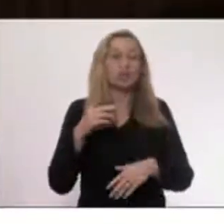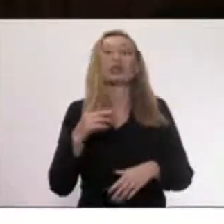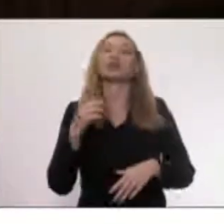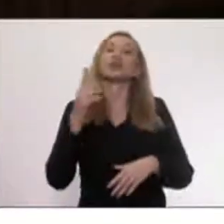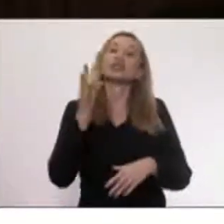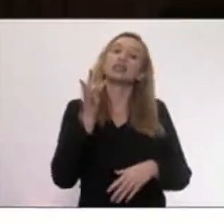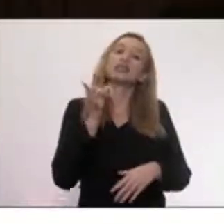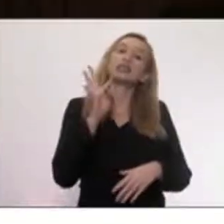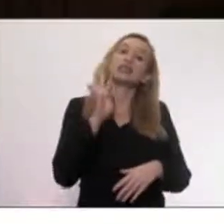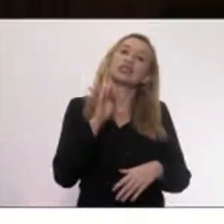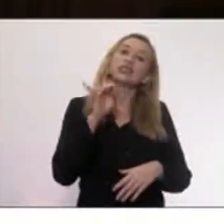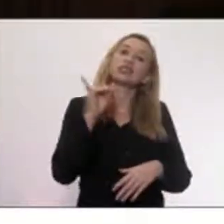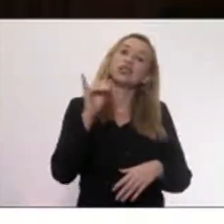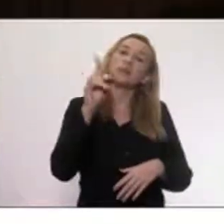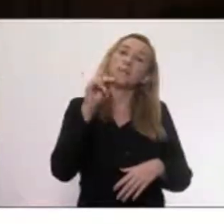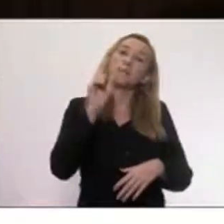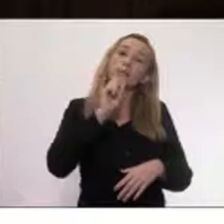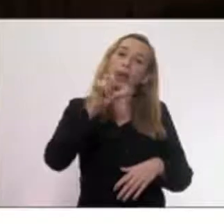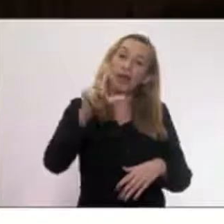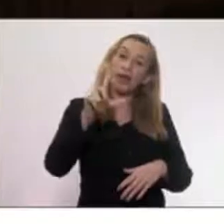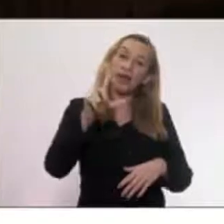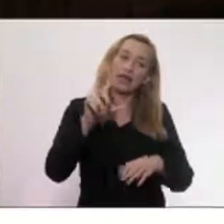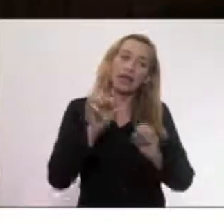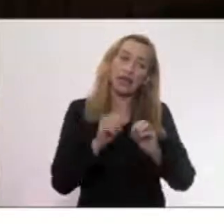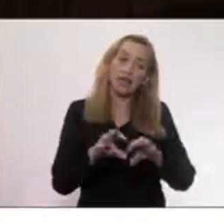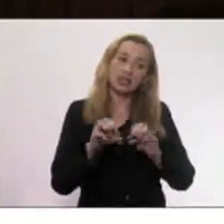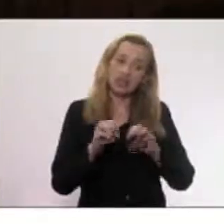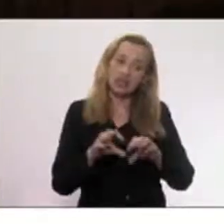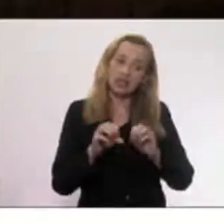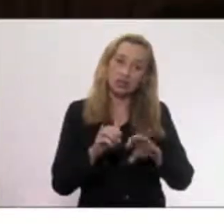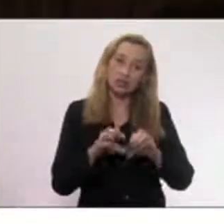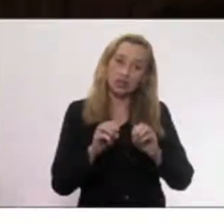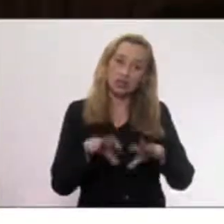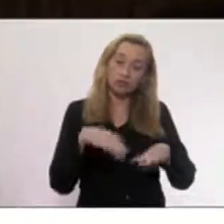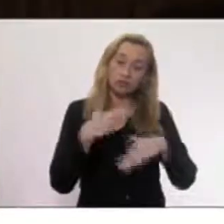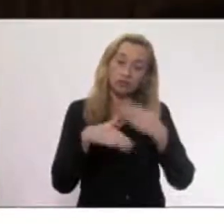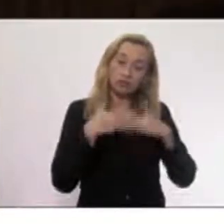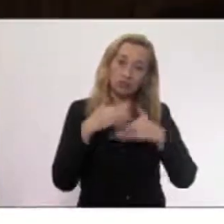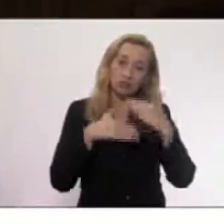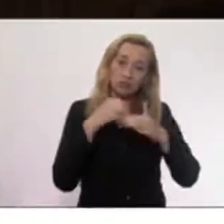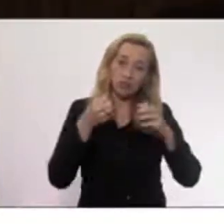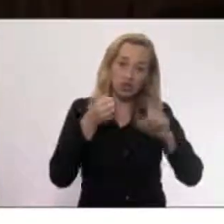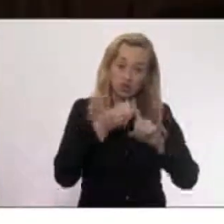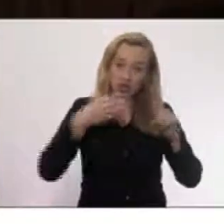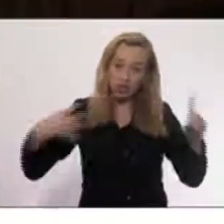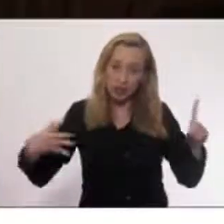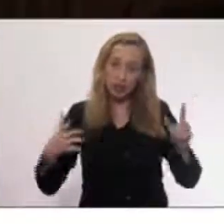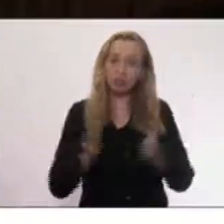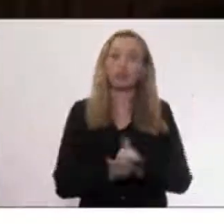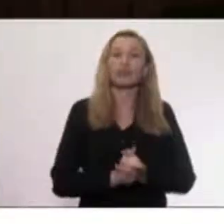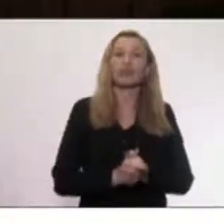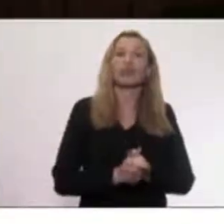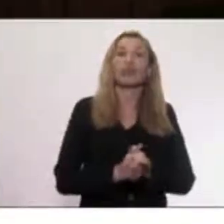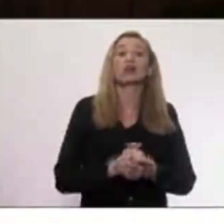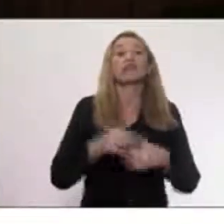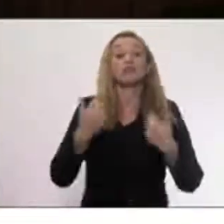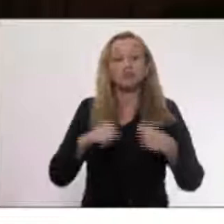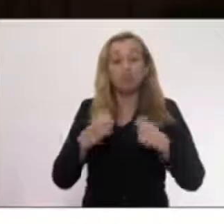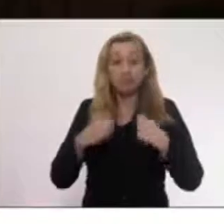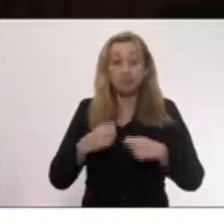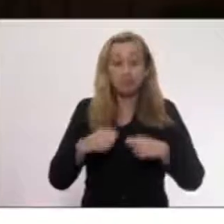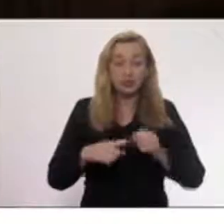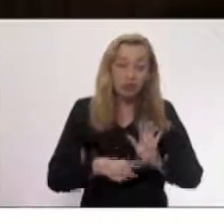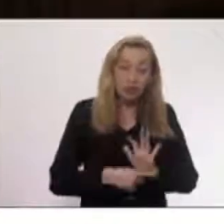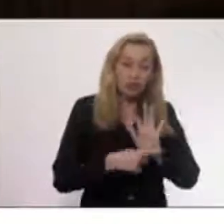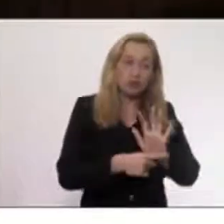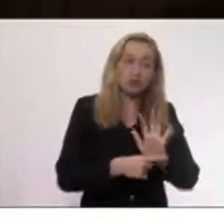extensão. E nossas universidades precisam desse tripé para serem consideradas, de fato, universidades,